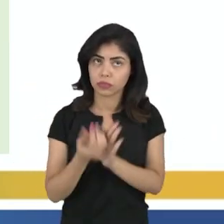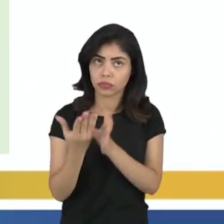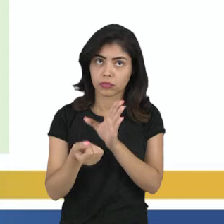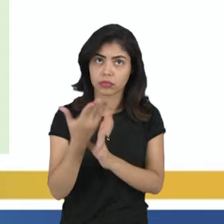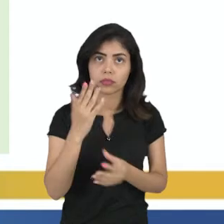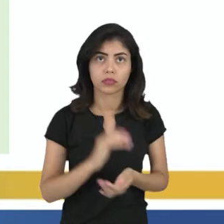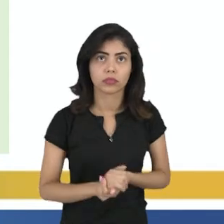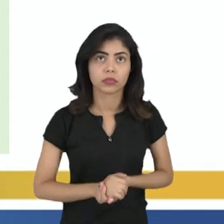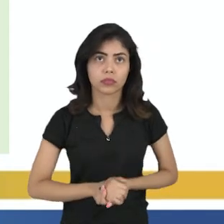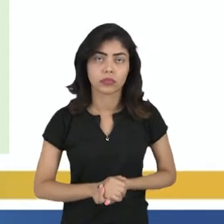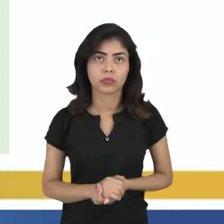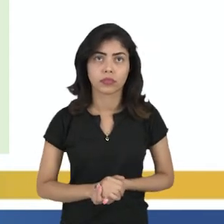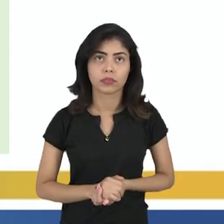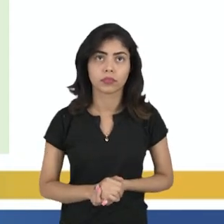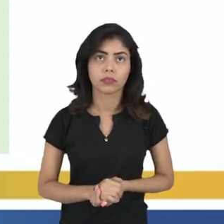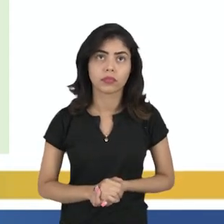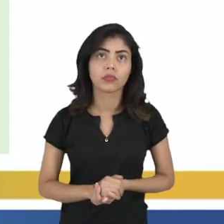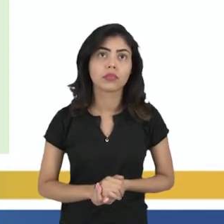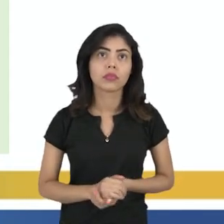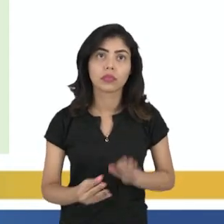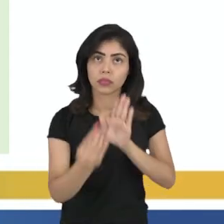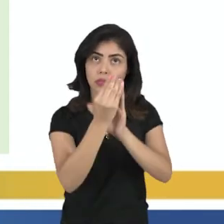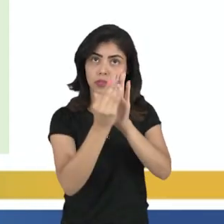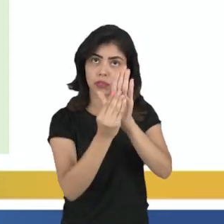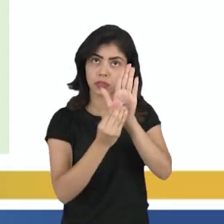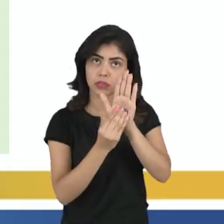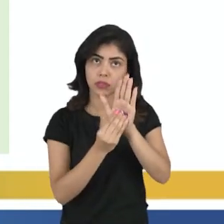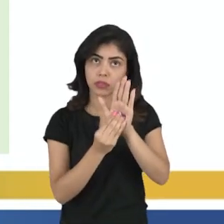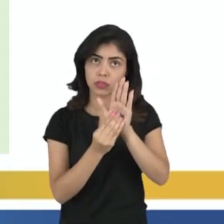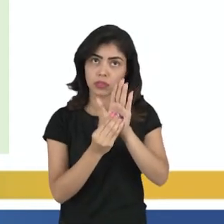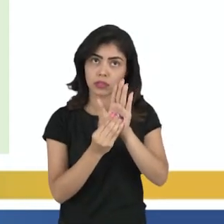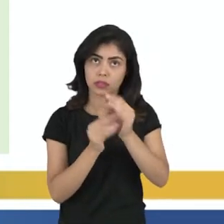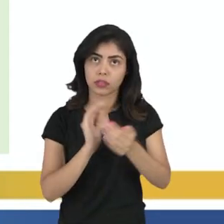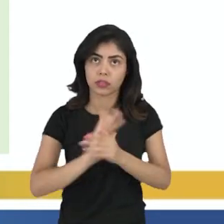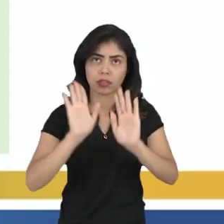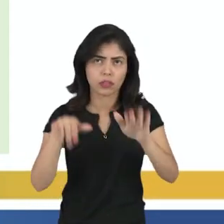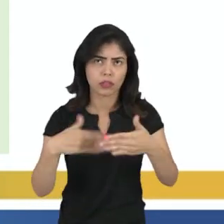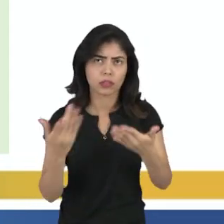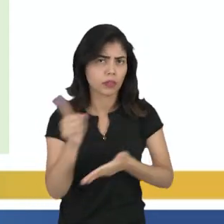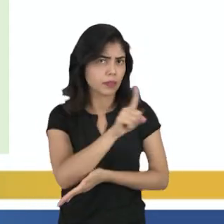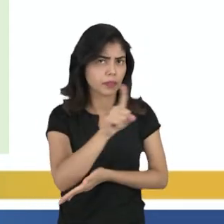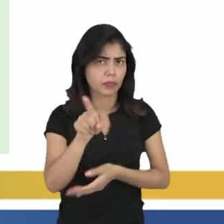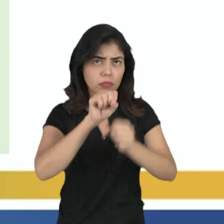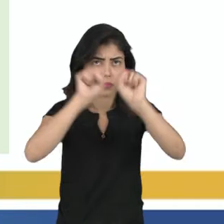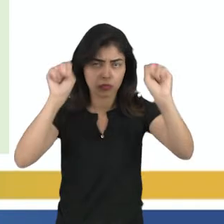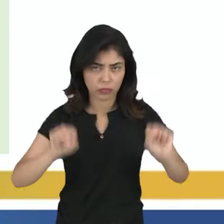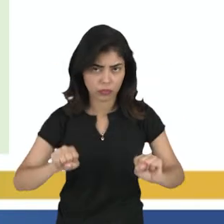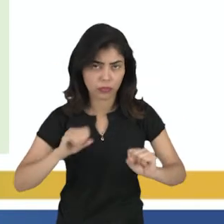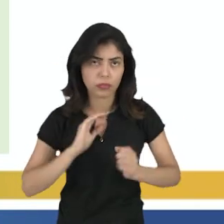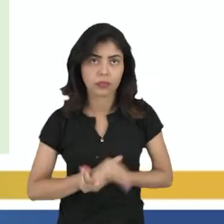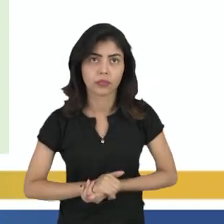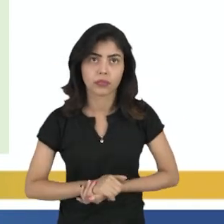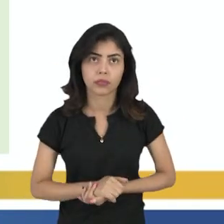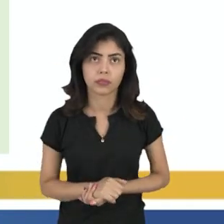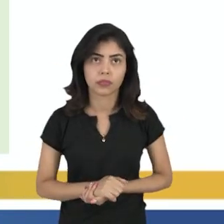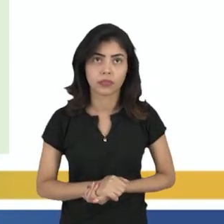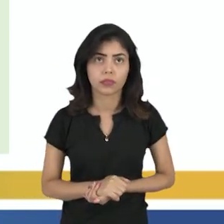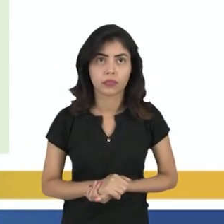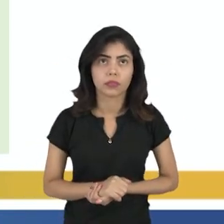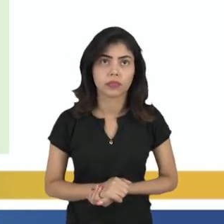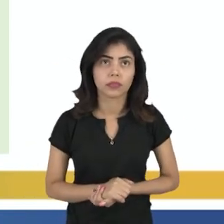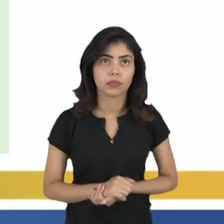é o responsável pela reprodução. Dos órgãos listados abaixo, qual não faz parte desse sistema?